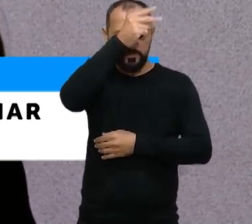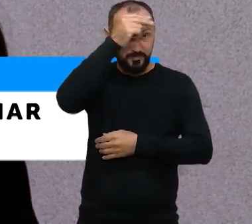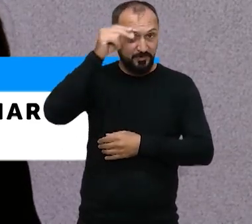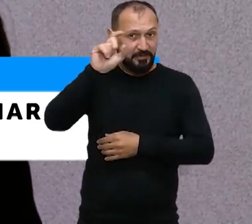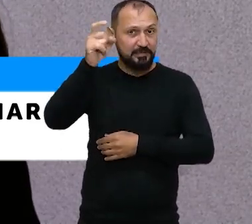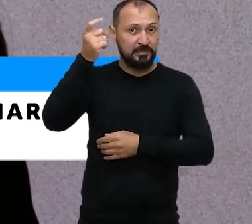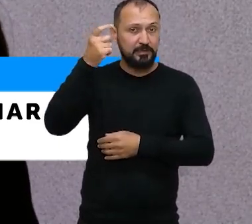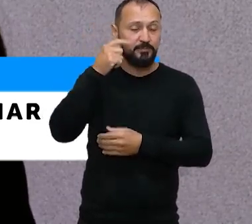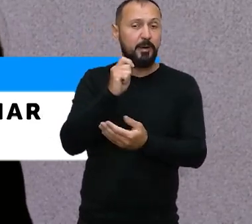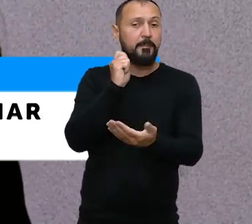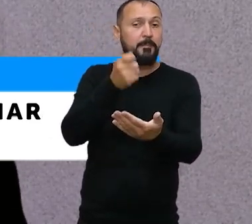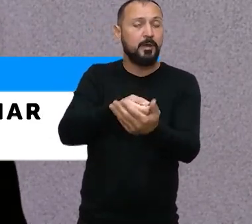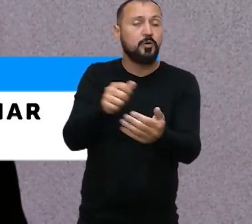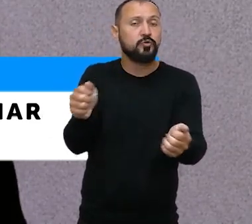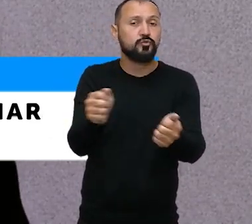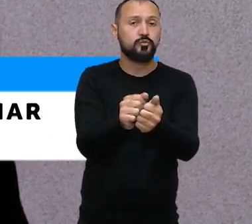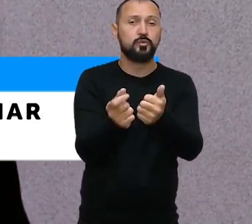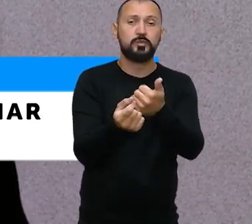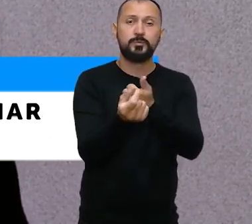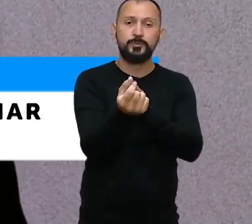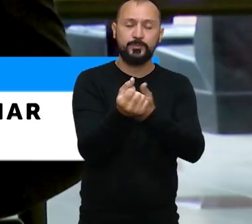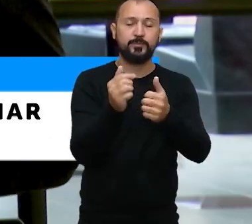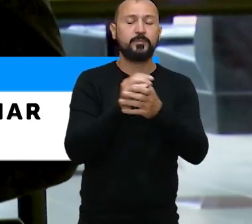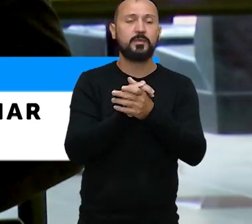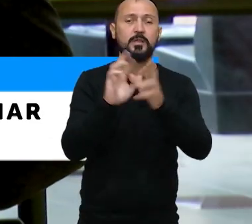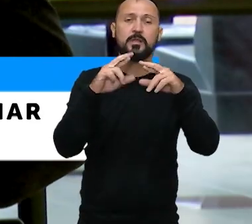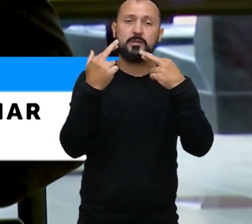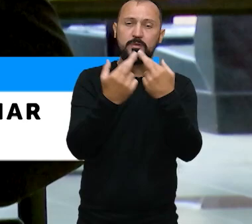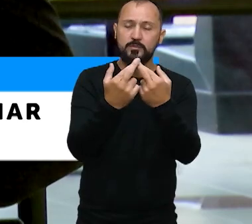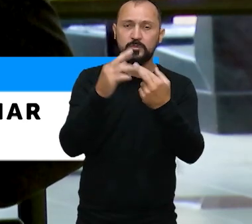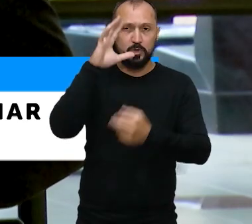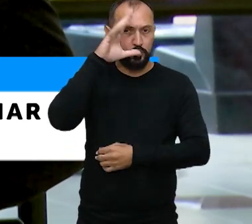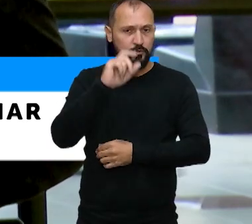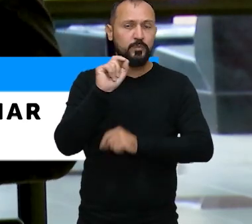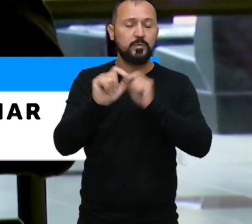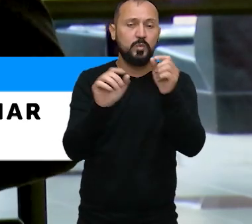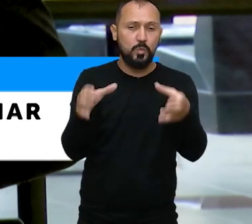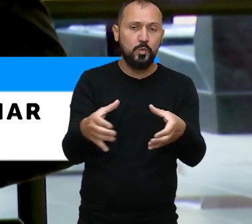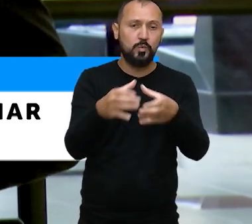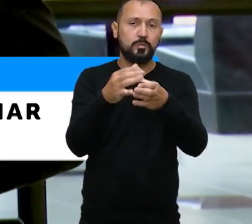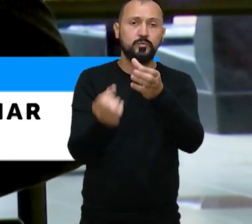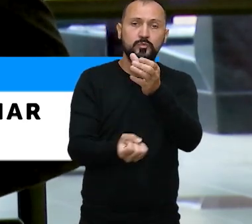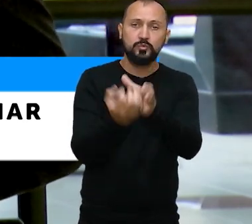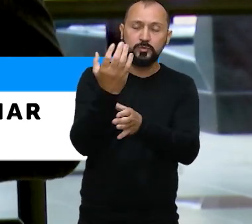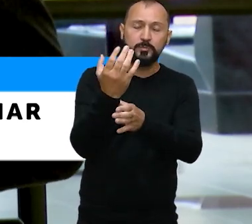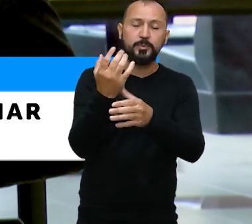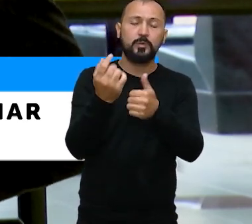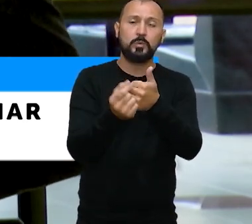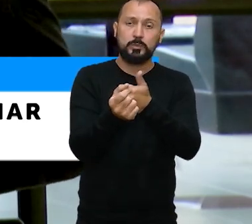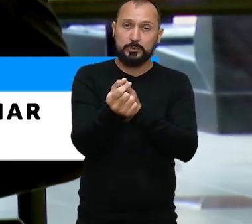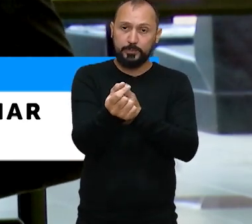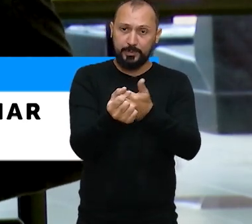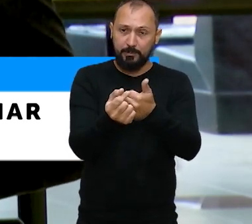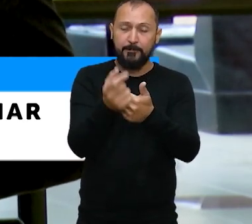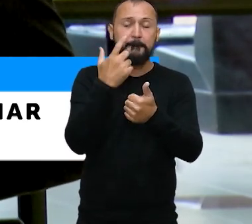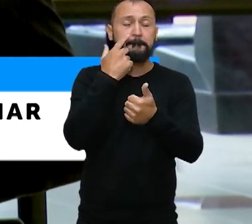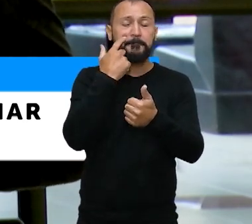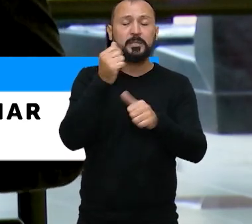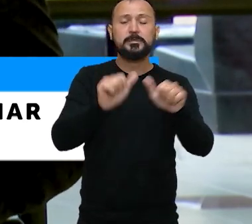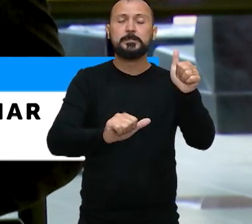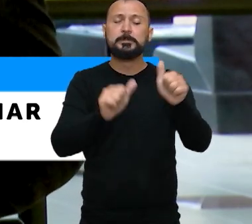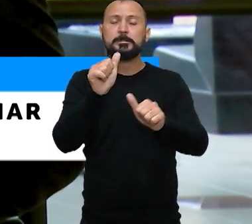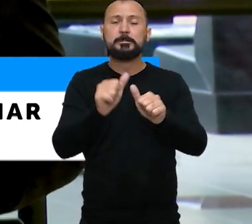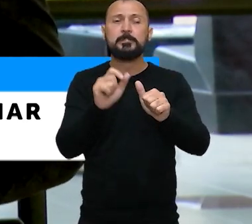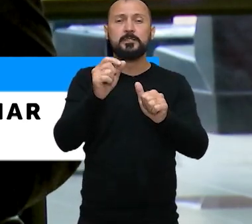fazer a quitação desses valores juntos ao Tribunal de Contas. Na reunião ficou definido que uma comissão será instituída pelo Tribunal de Contas do Estado